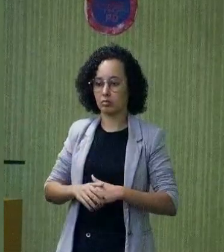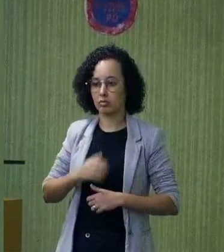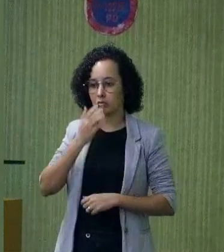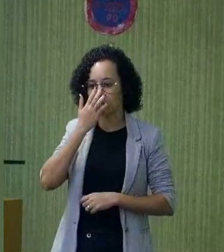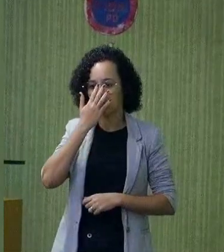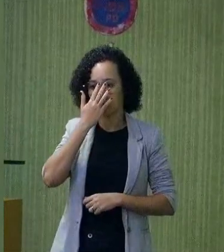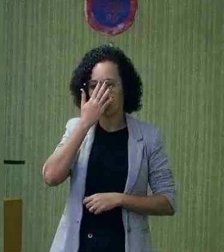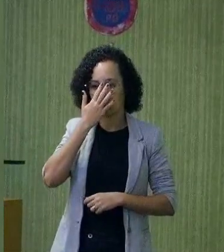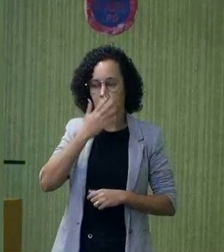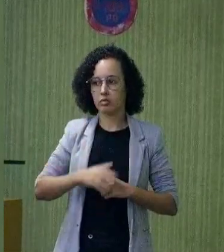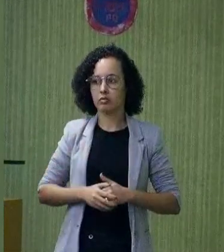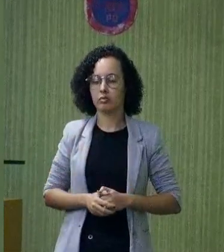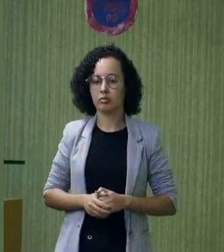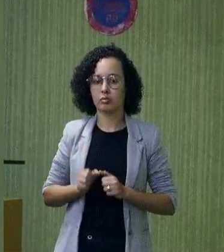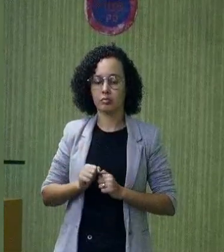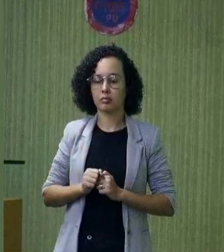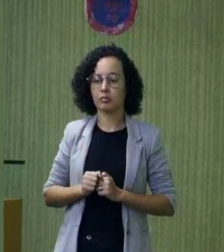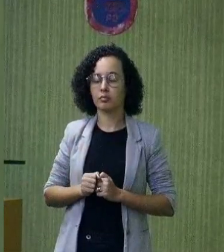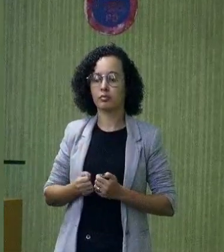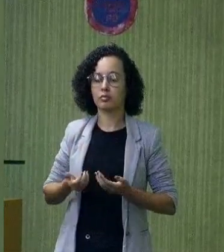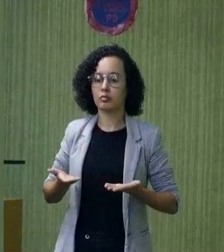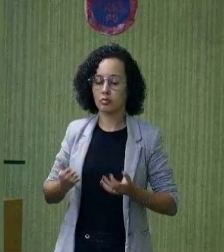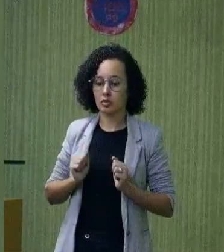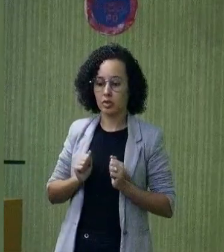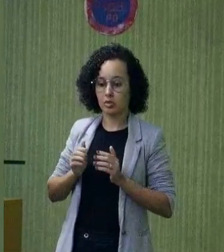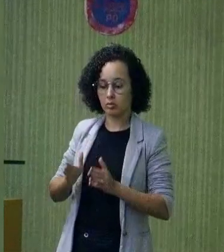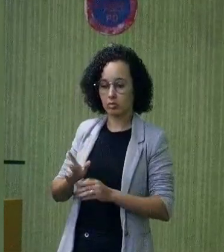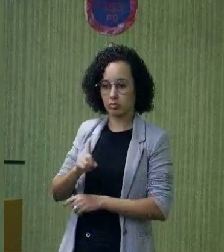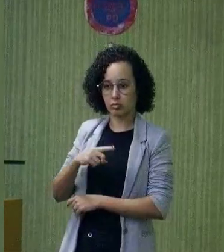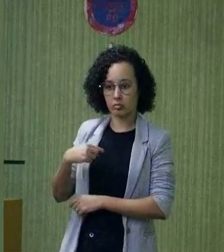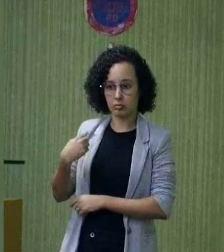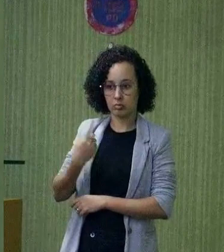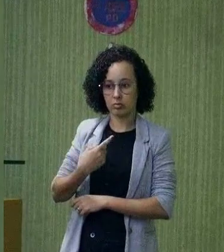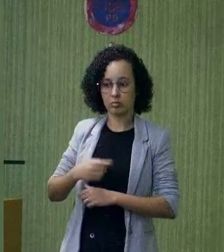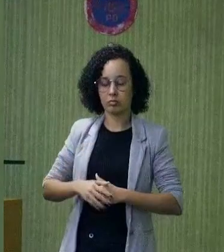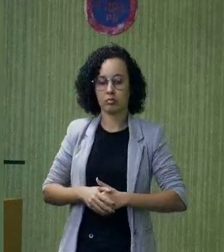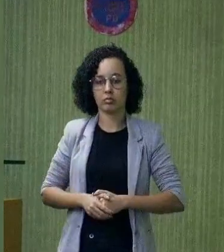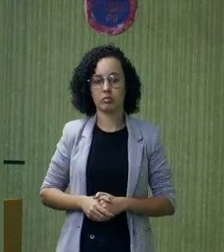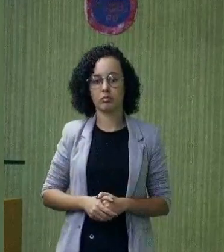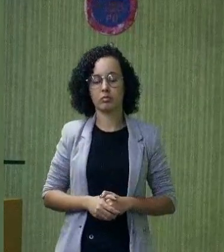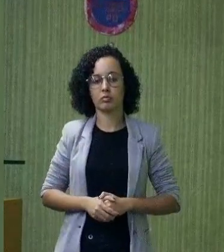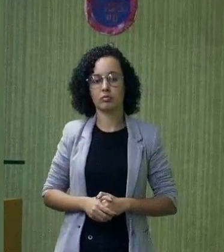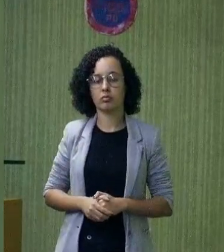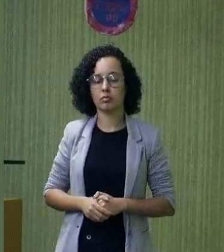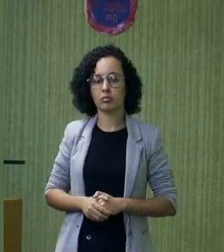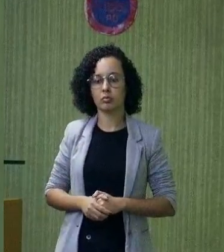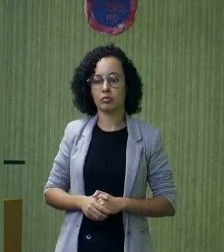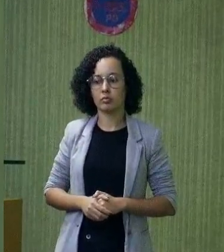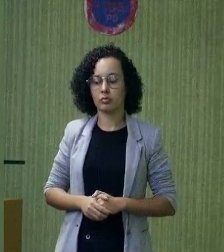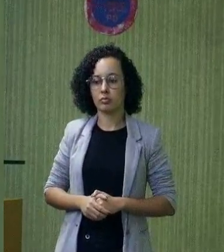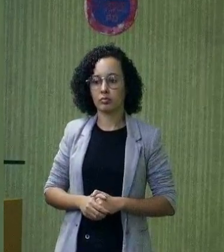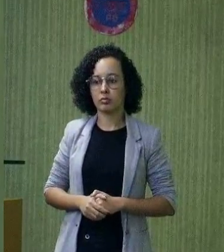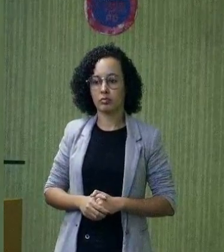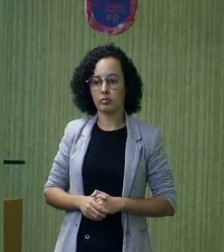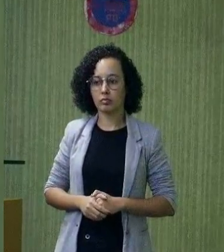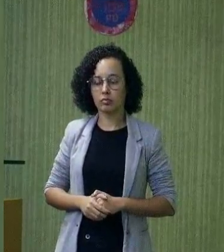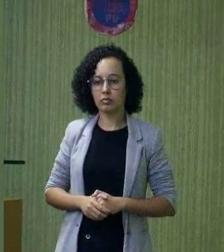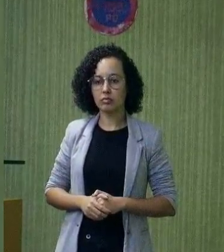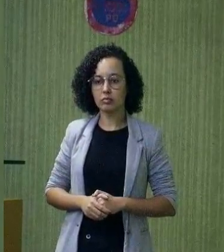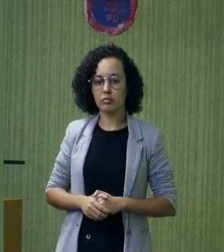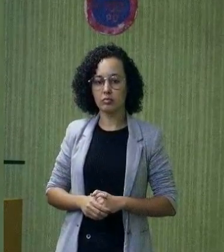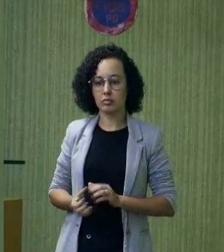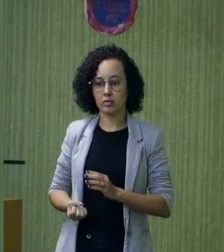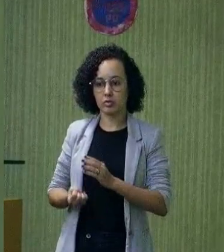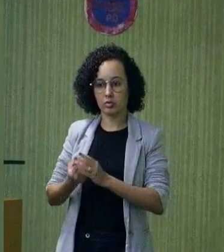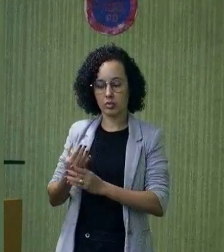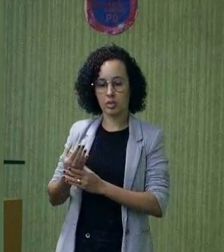passar atuações da gente também lá do c né expedição de memorando circular sugerindo instauração de procedimento